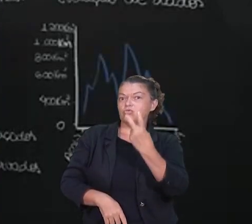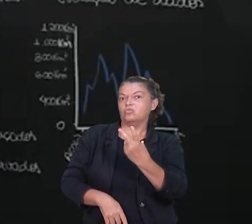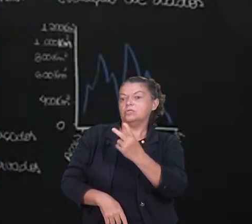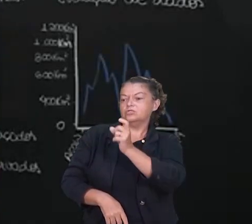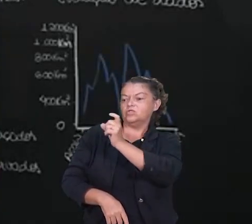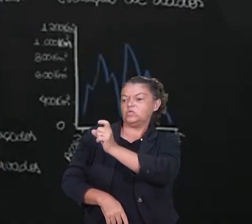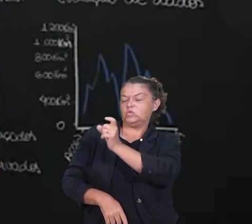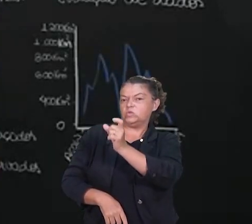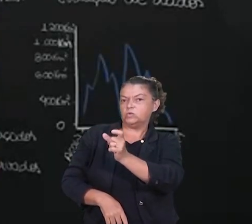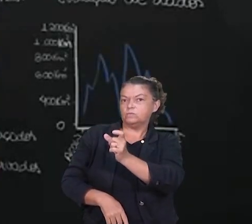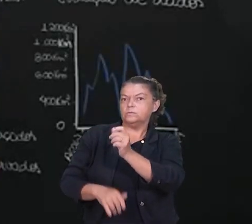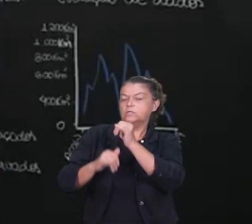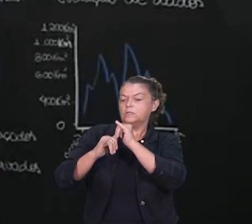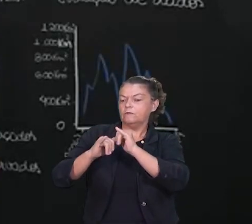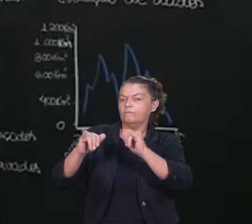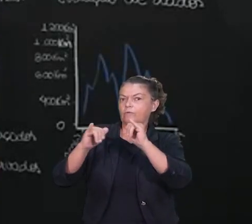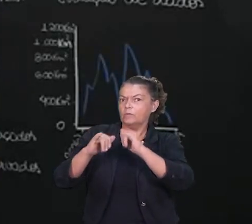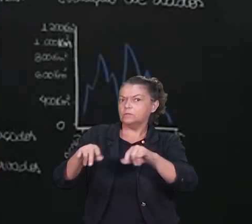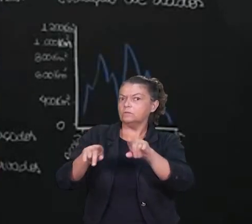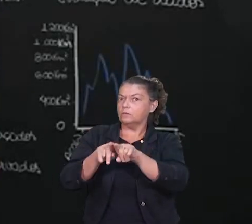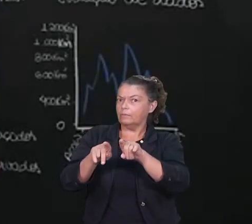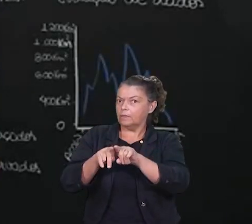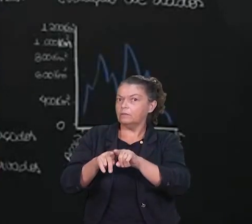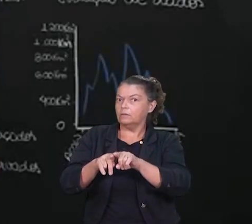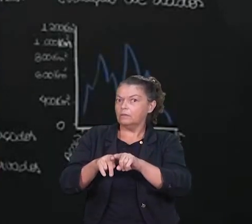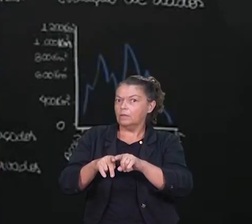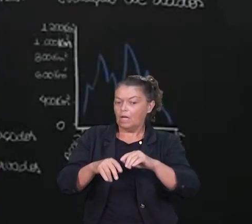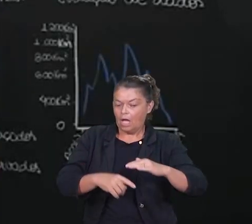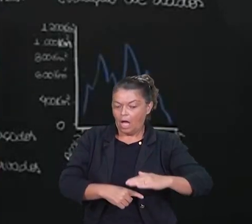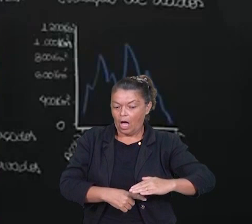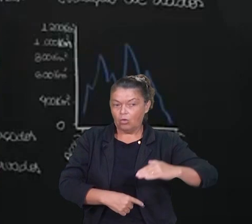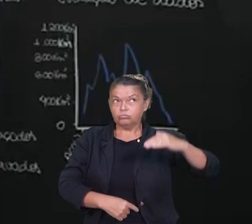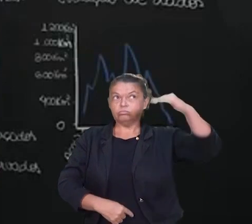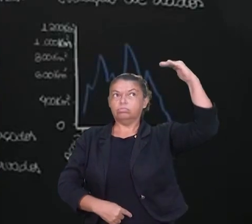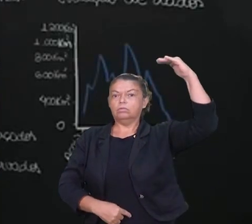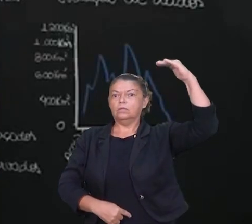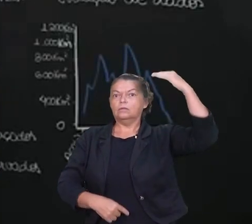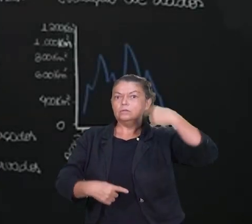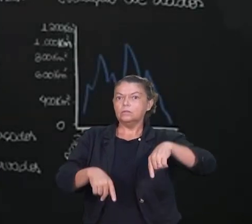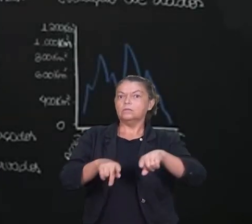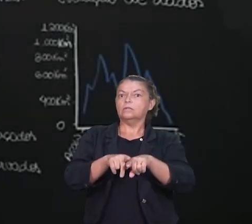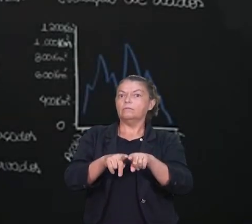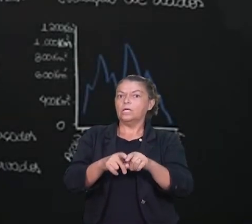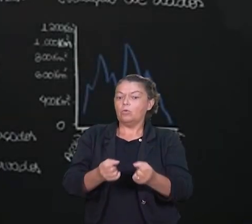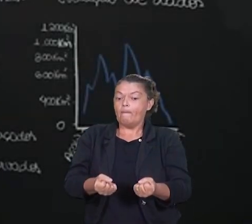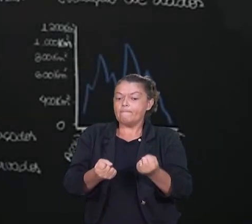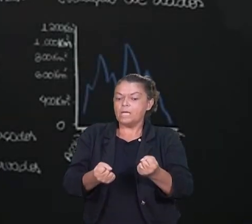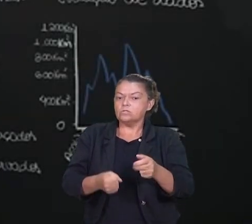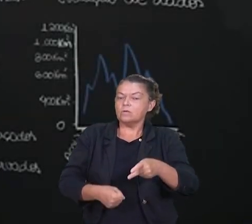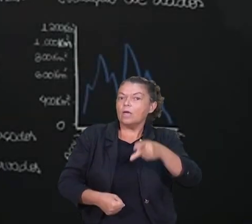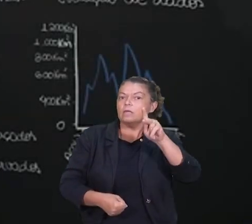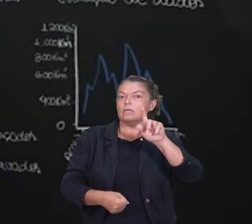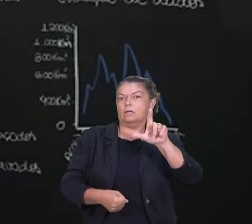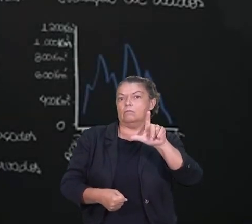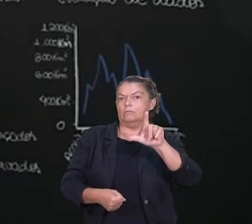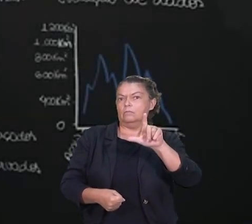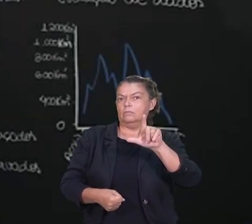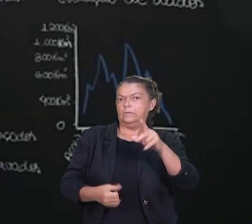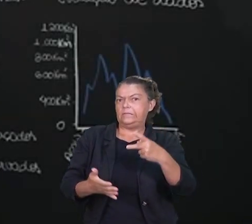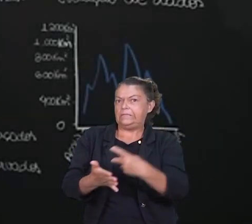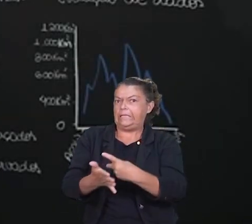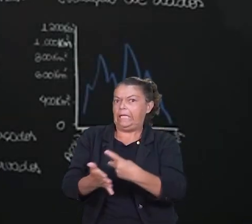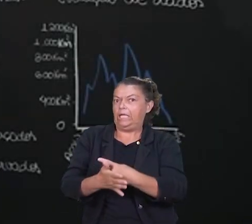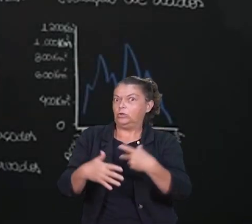informações aqui. Eu vou ter a altura e o peso, uma em metros e outra em quilos. Tá certa a tabela? Não, ela tá errada, tem